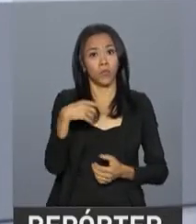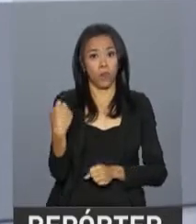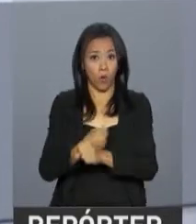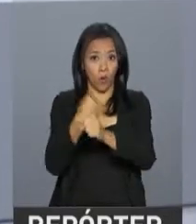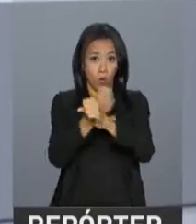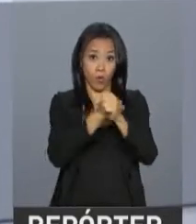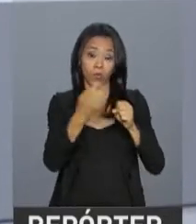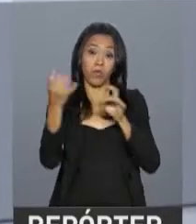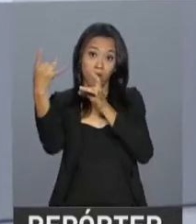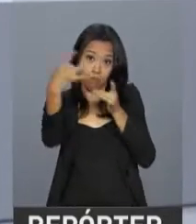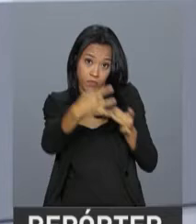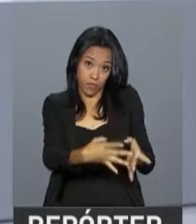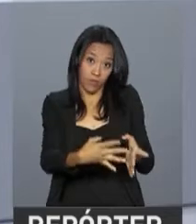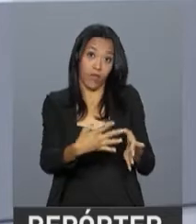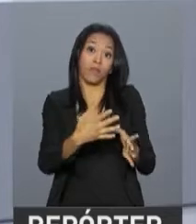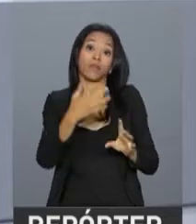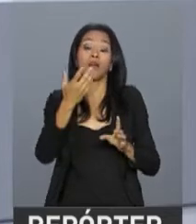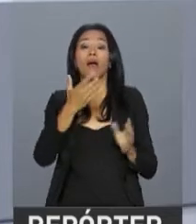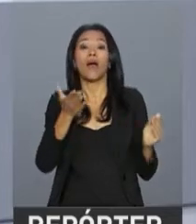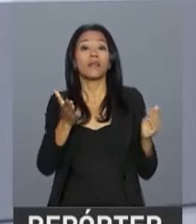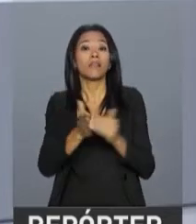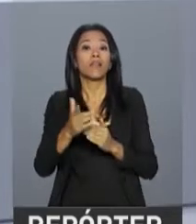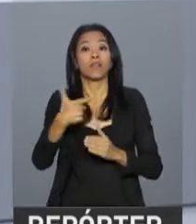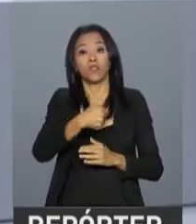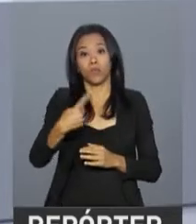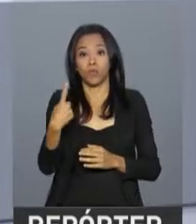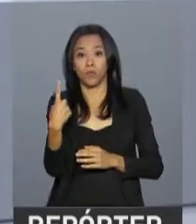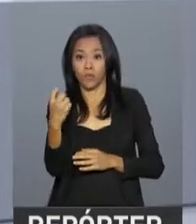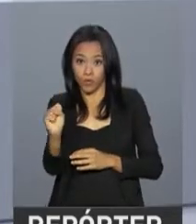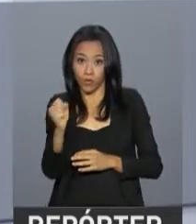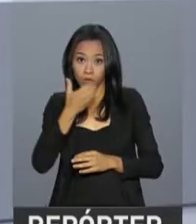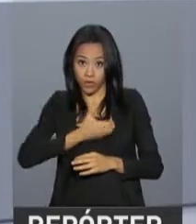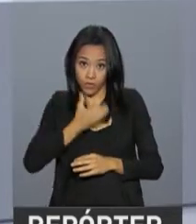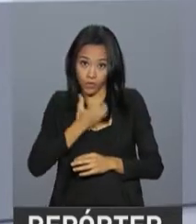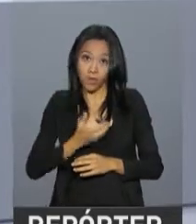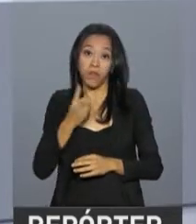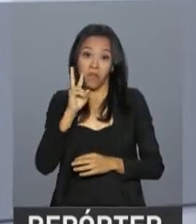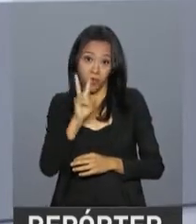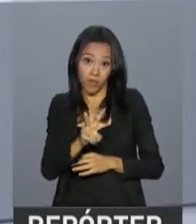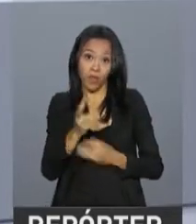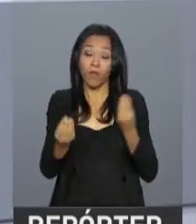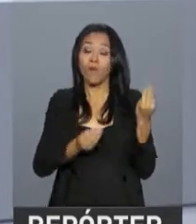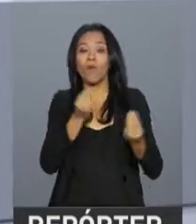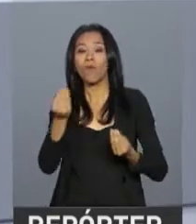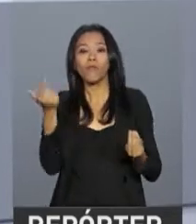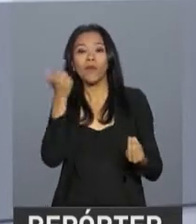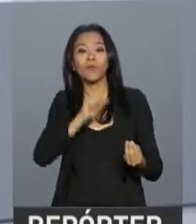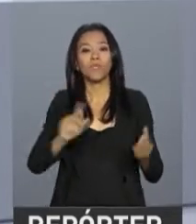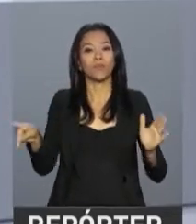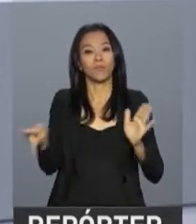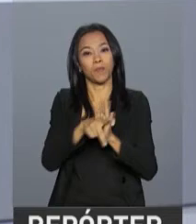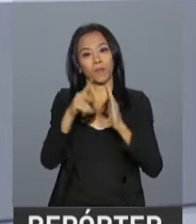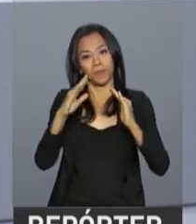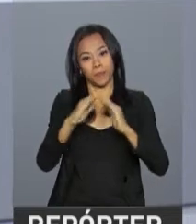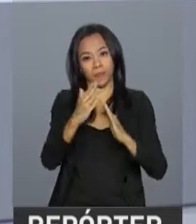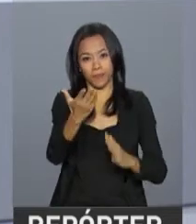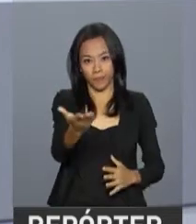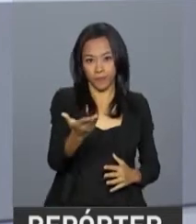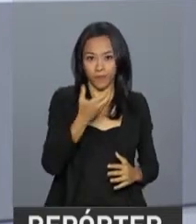de 2018 a equipe da tv nbr foi conferir as histórias de quem vai ganhar um novo lar neste natal